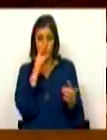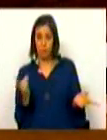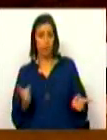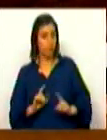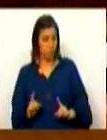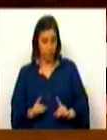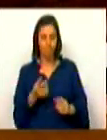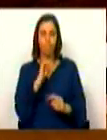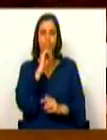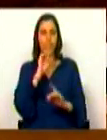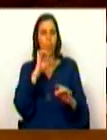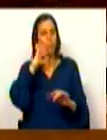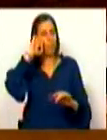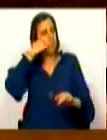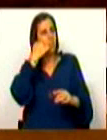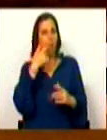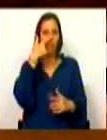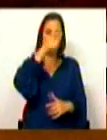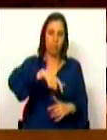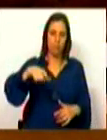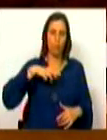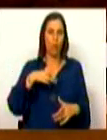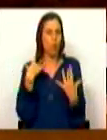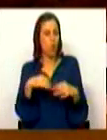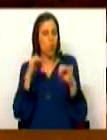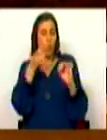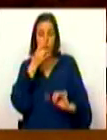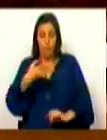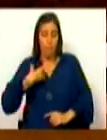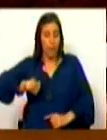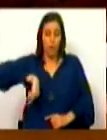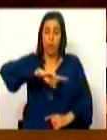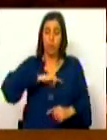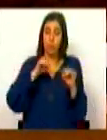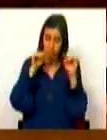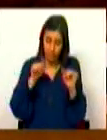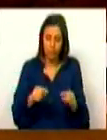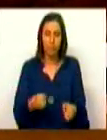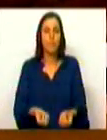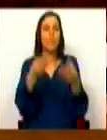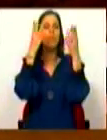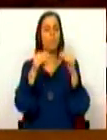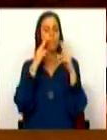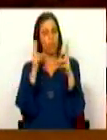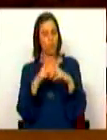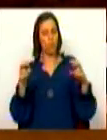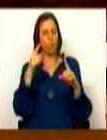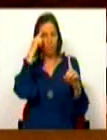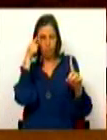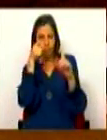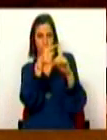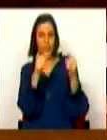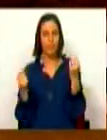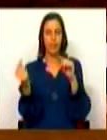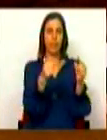fizermos, perdemos uma oportunidade e os portugueses nunca nos perdoarão. E é aqui que finalmente encontramos um propósito para